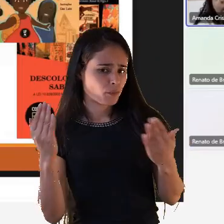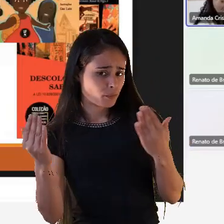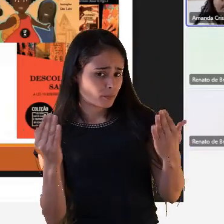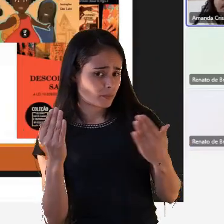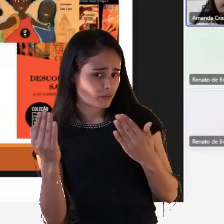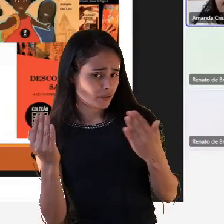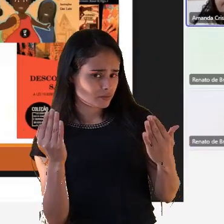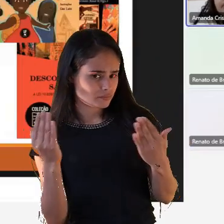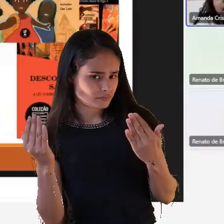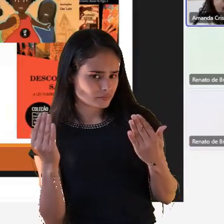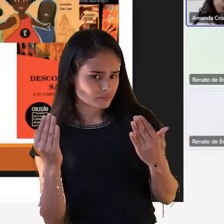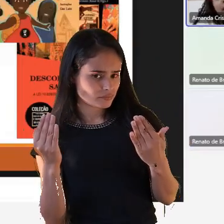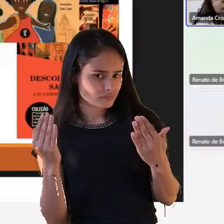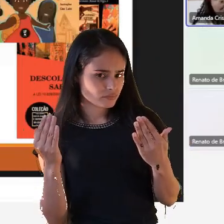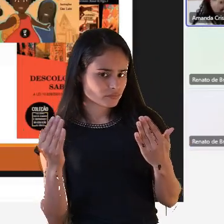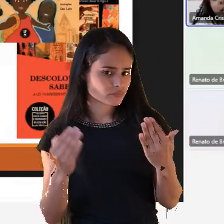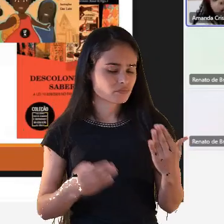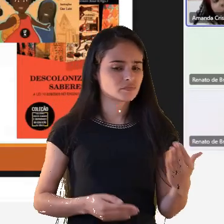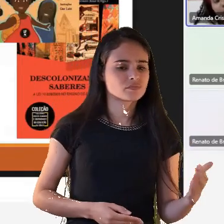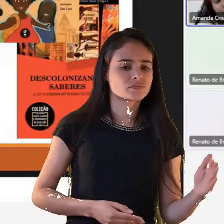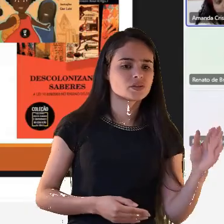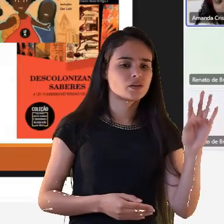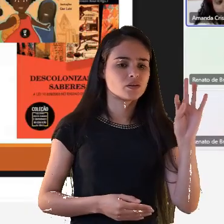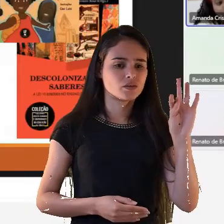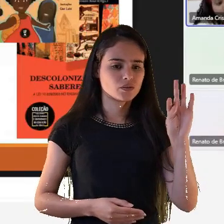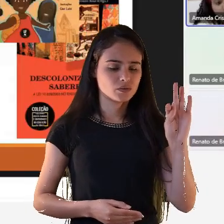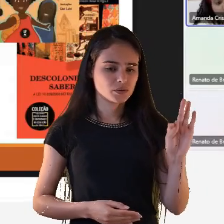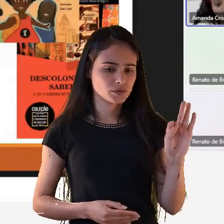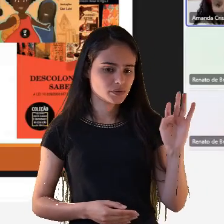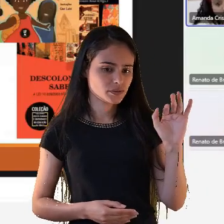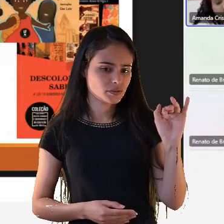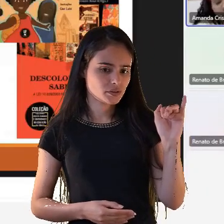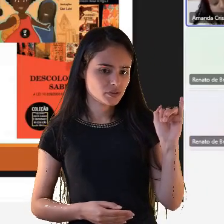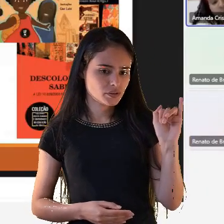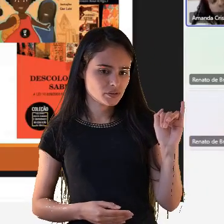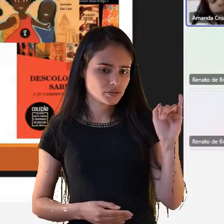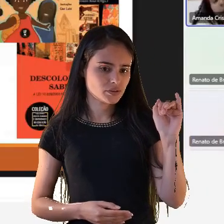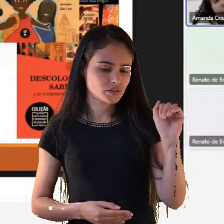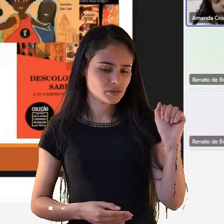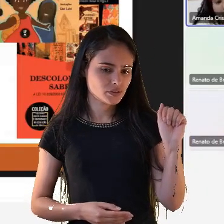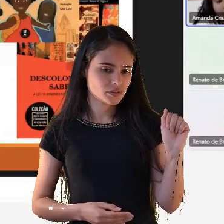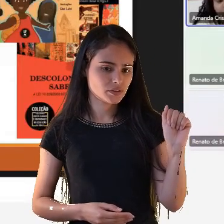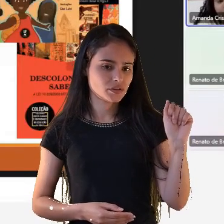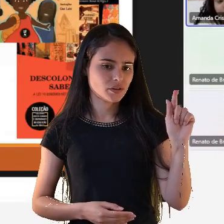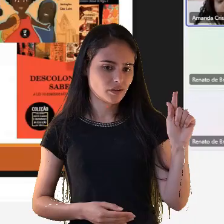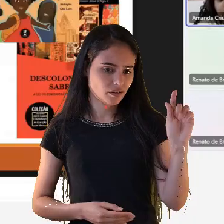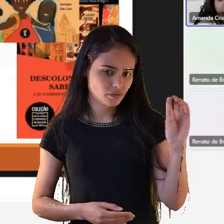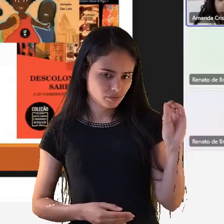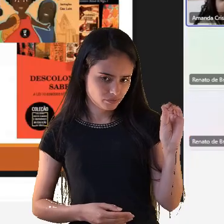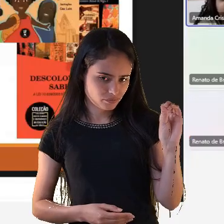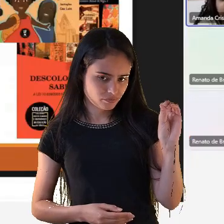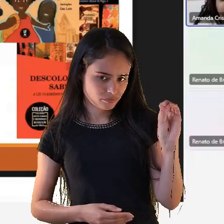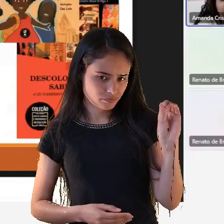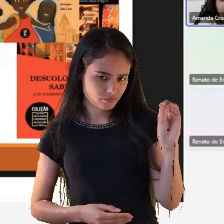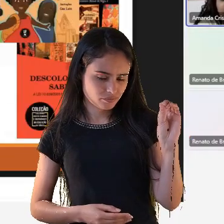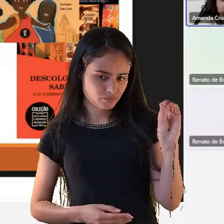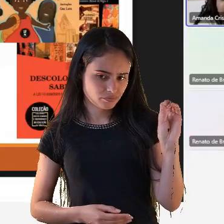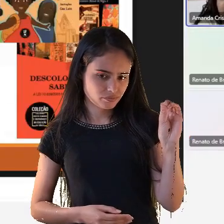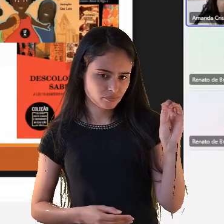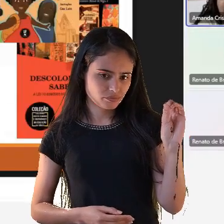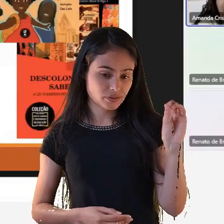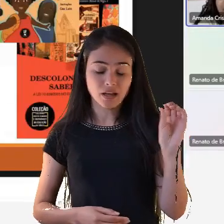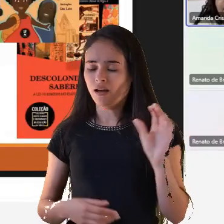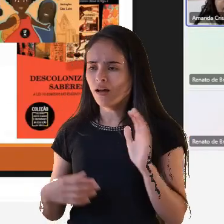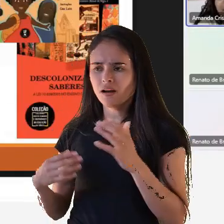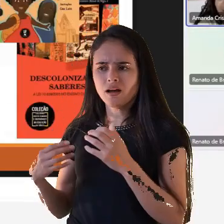que é dar esse protagonismo negro, né, para as coisas. E ela tem